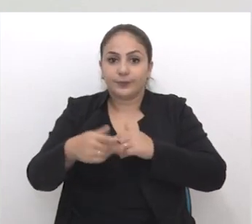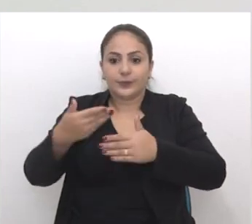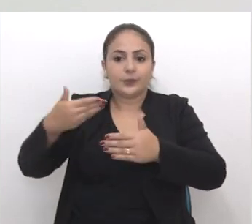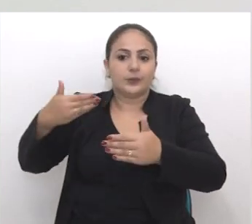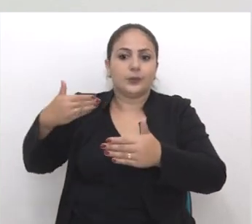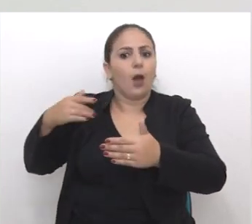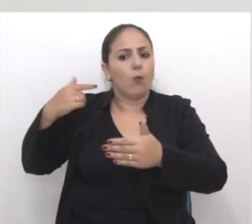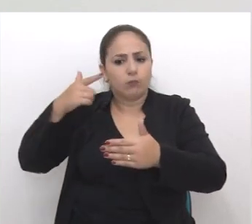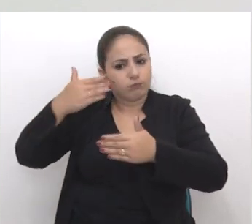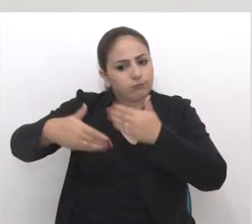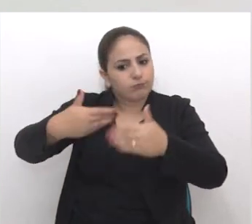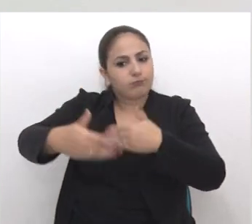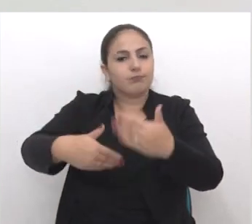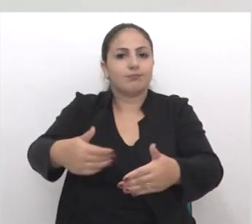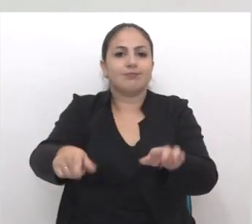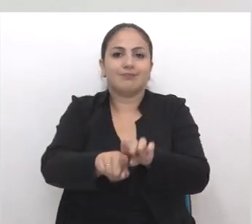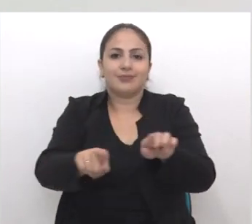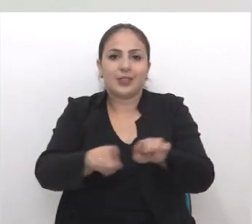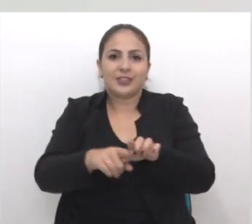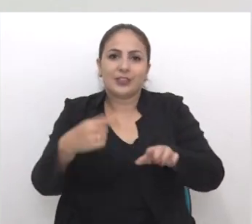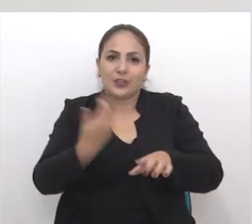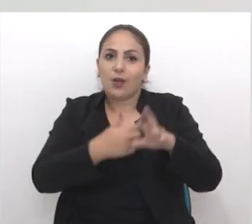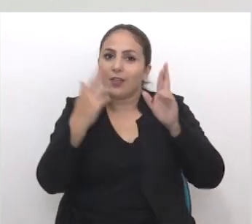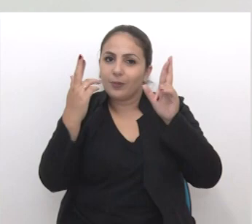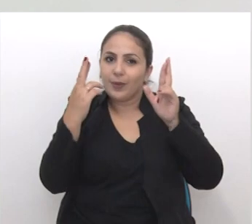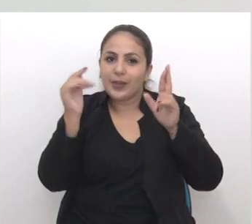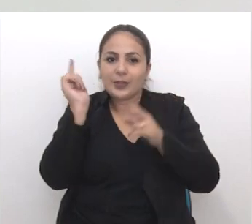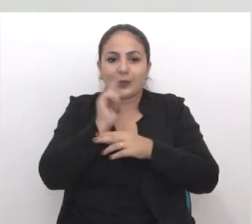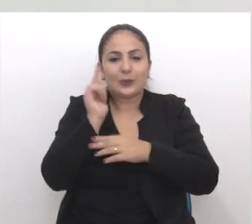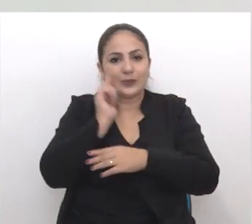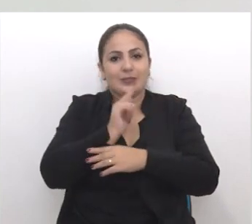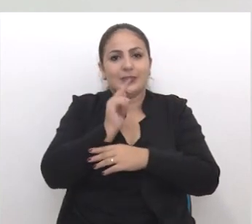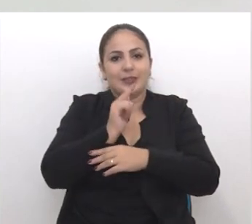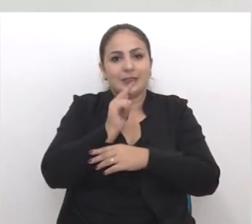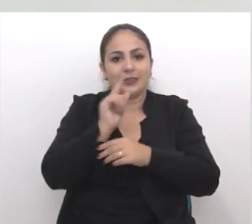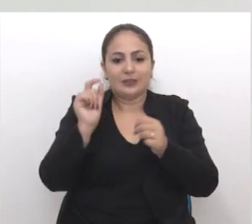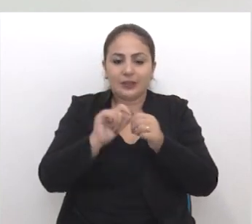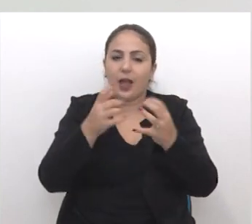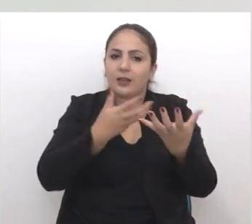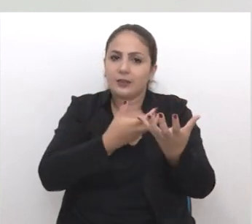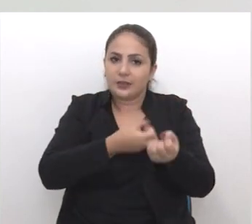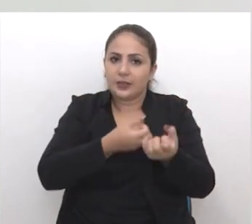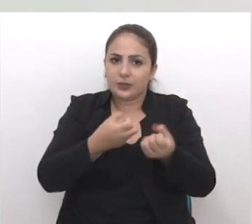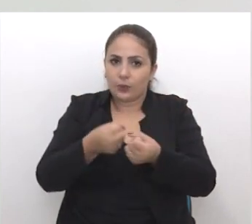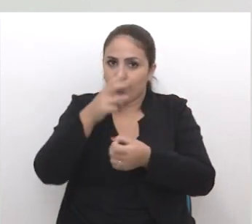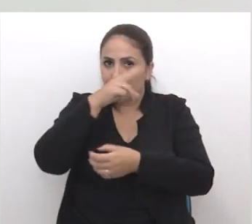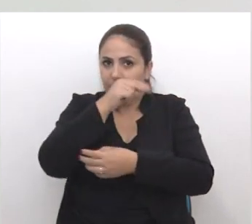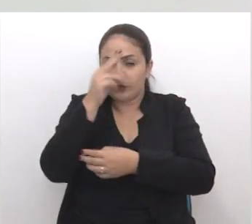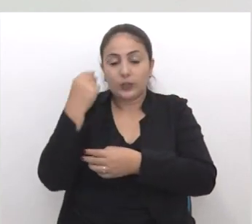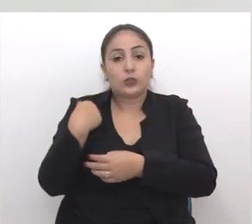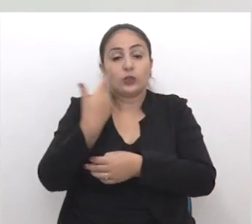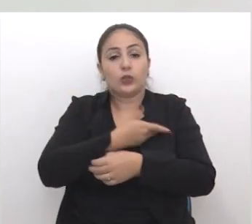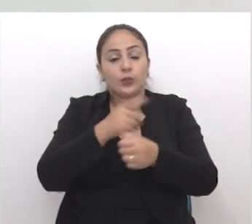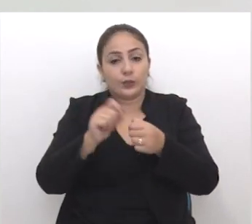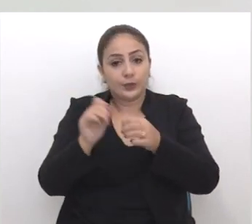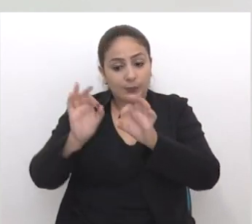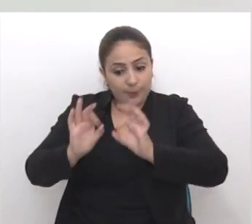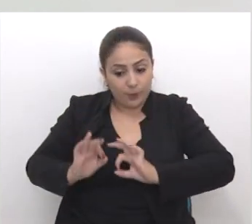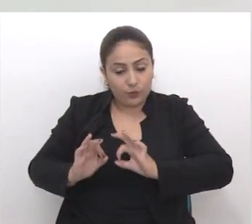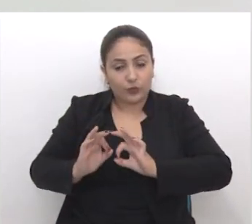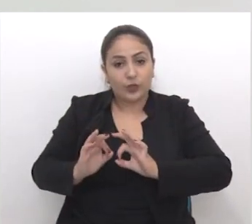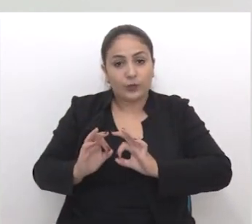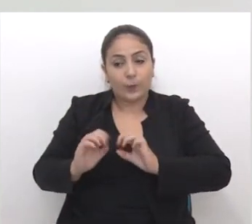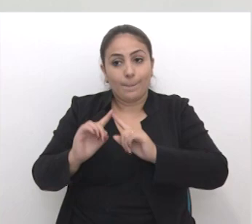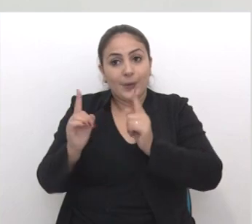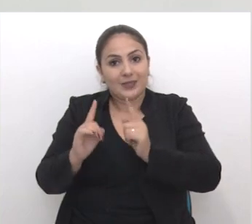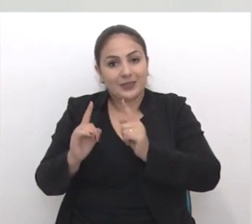Então, a gente espera que com um bom tempo isso seja aceito pelo prefeito, porque nós fizemos em projeto aqui